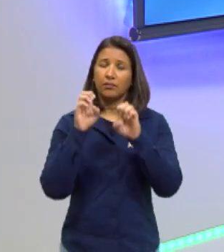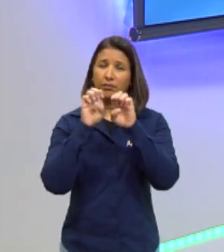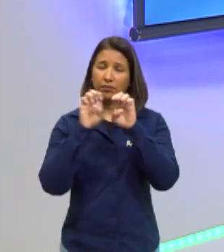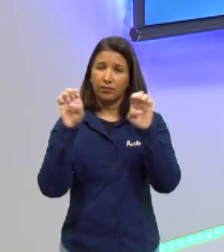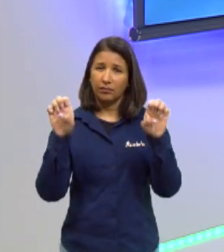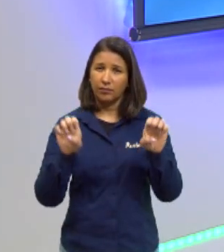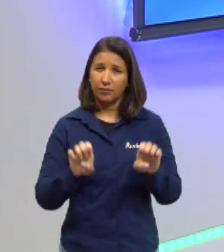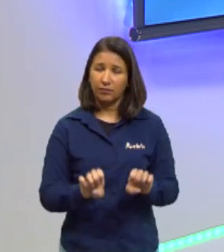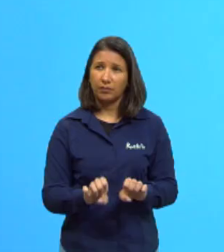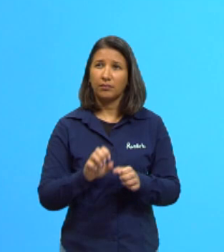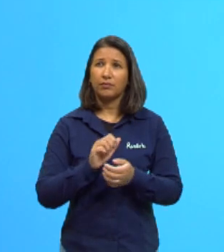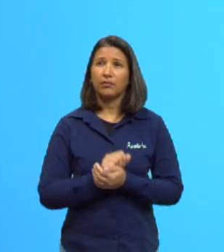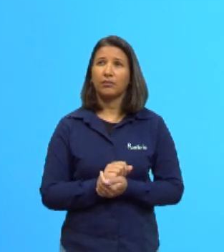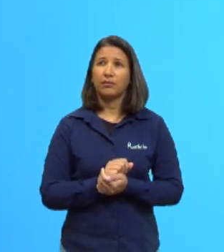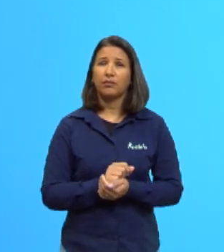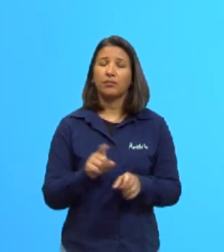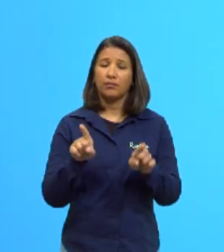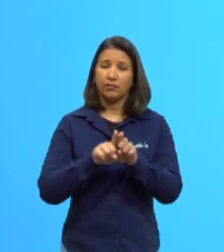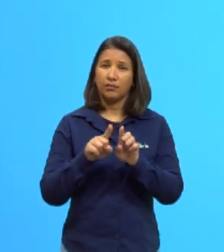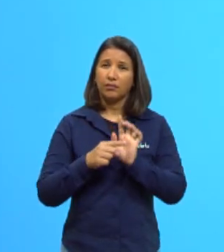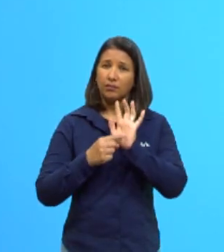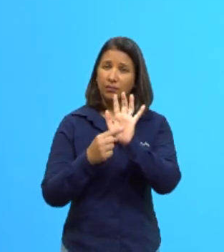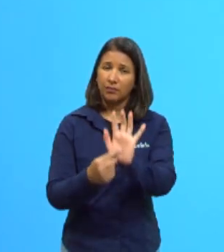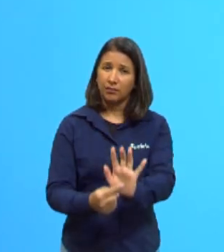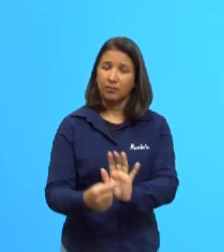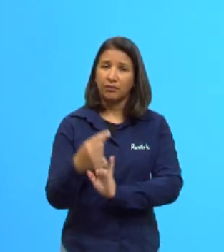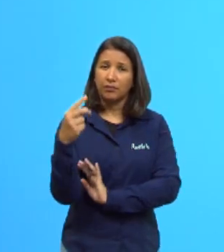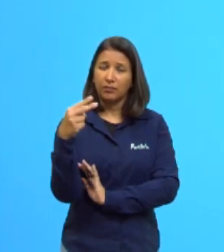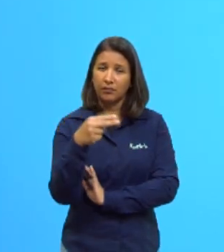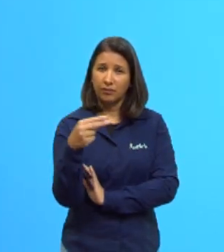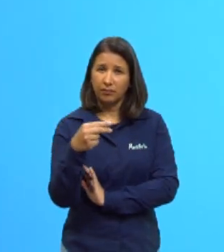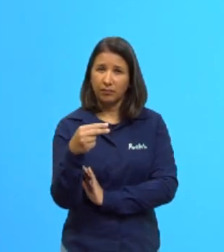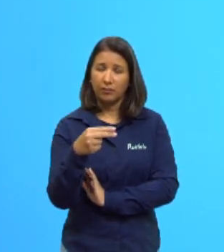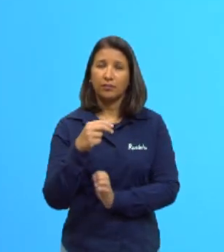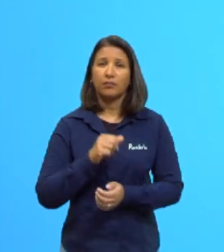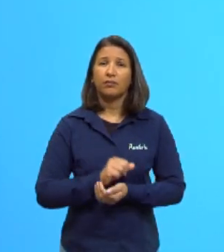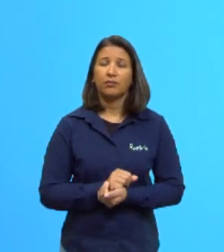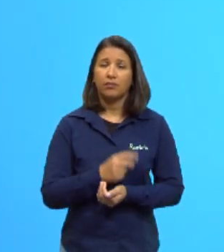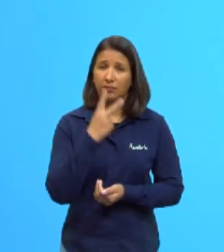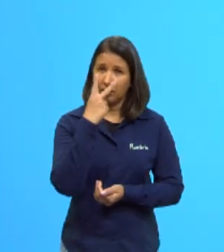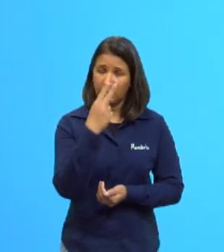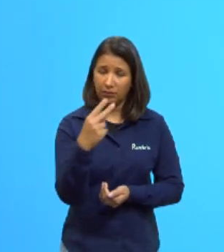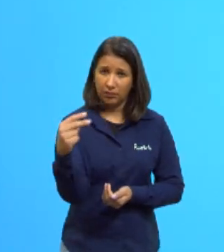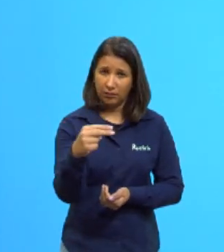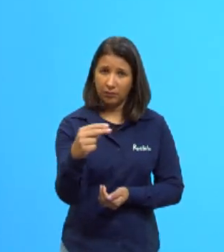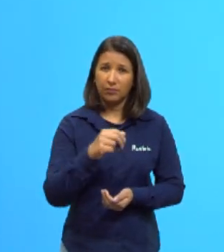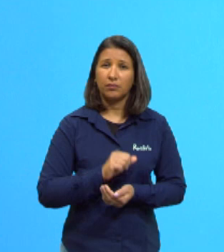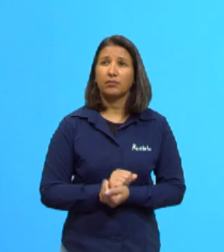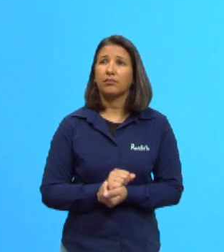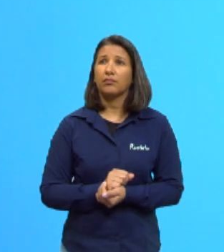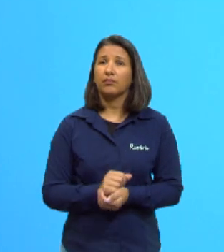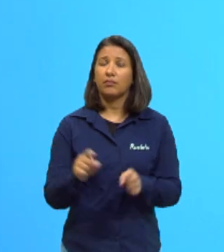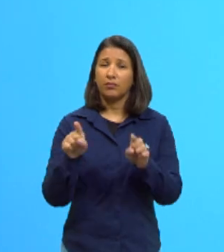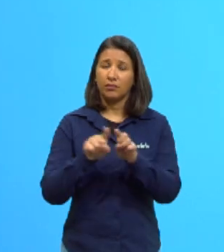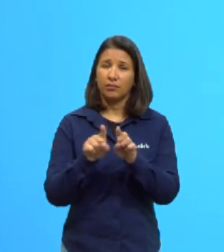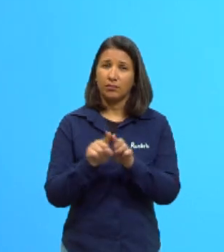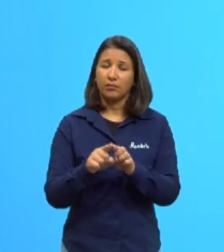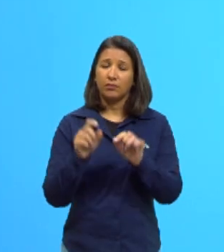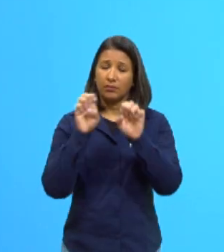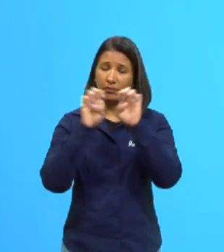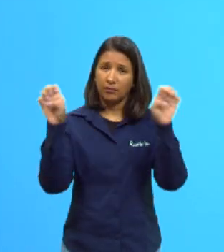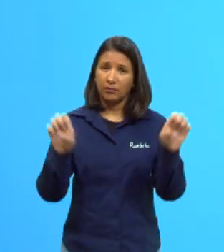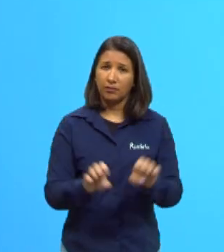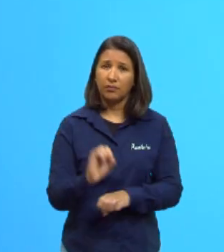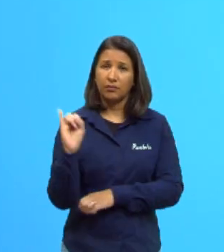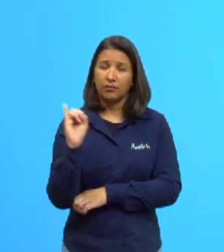né? Tem um sinal de igualdade, então, um exemplo de equações, que são equações irracionais porque a